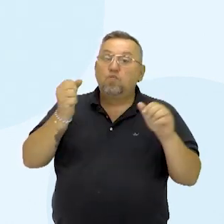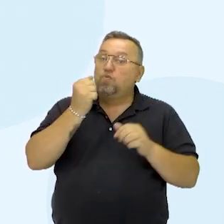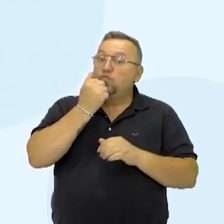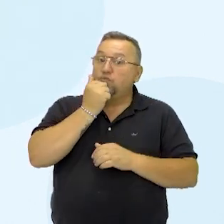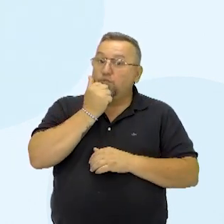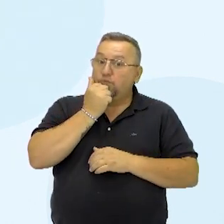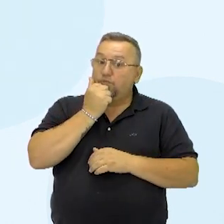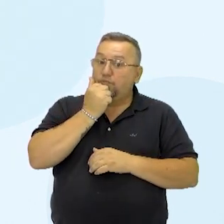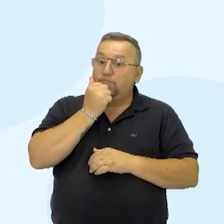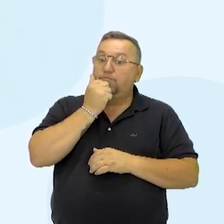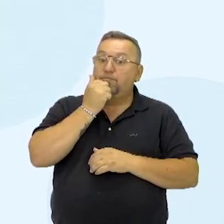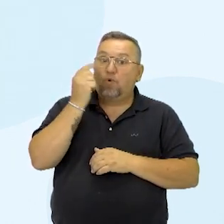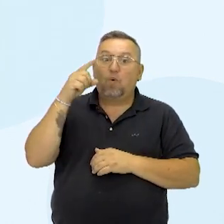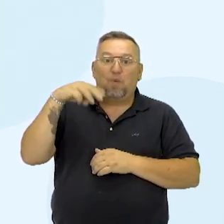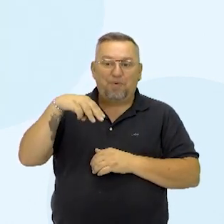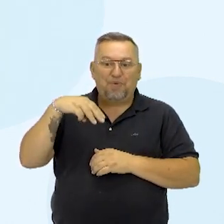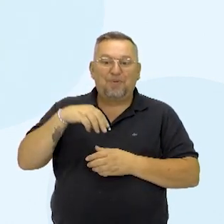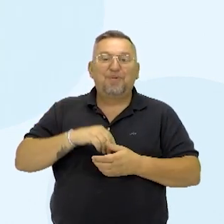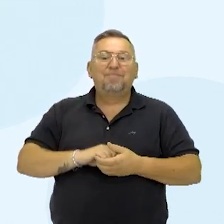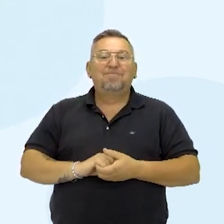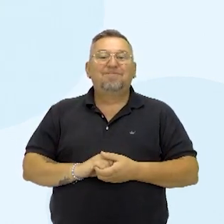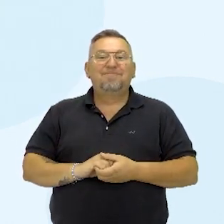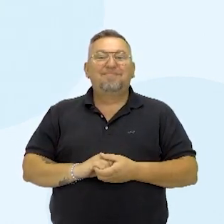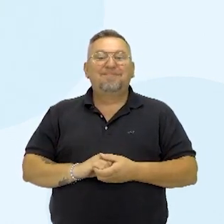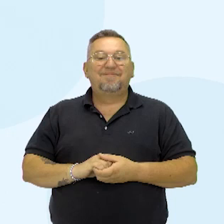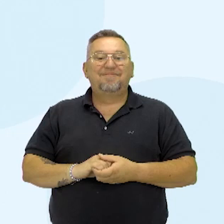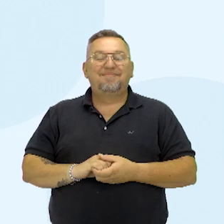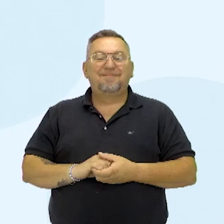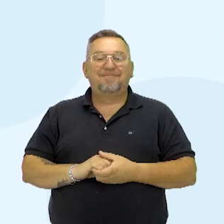divulgação científica? 1 minuto.